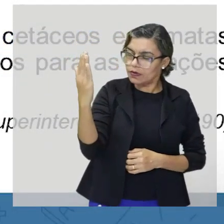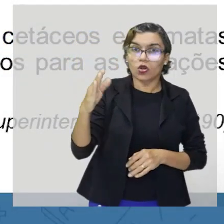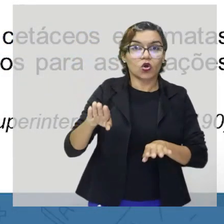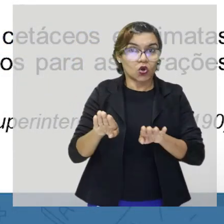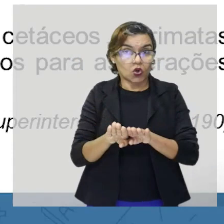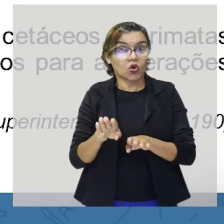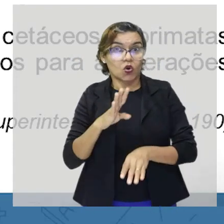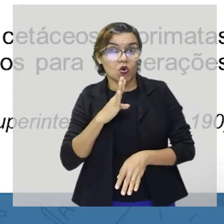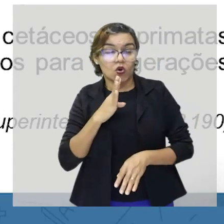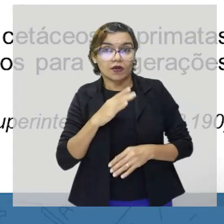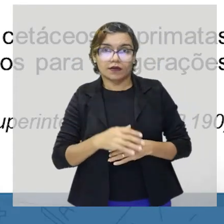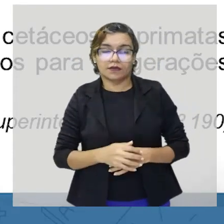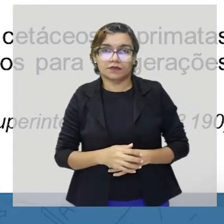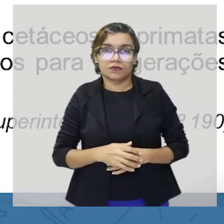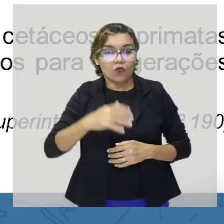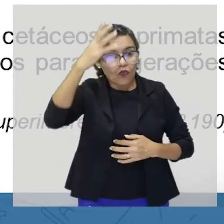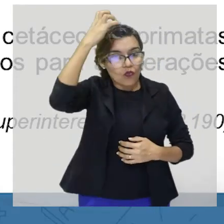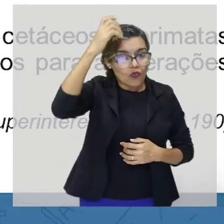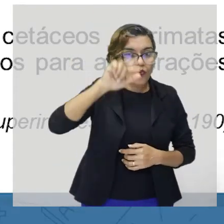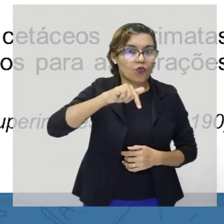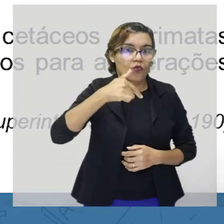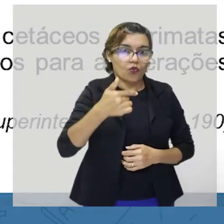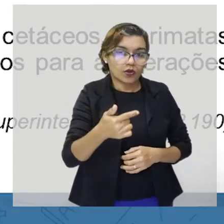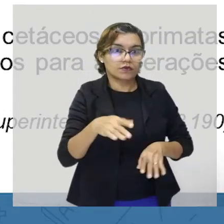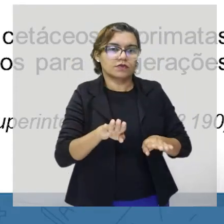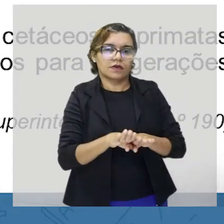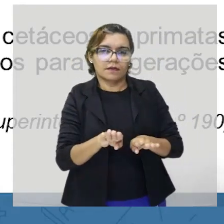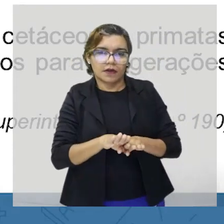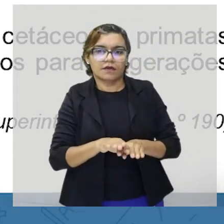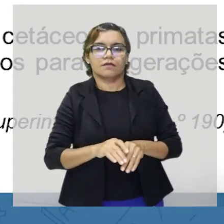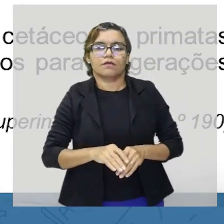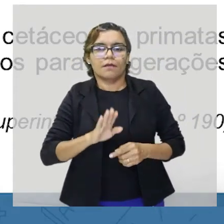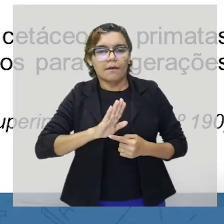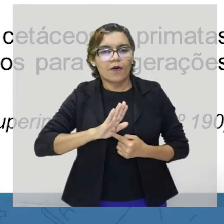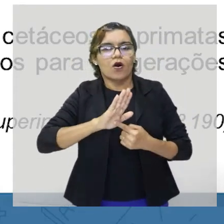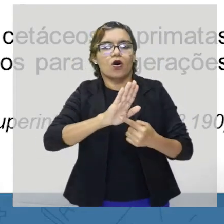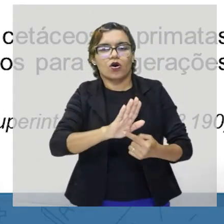e enganam humanos distraídos. Sinais que sabem